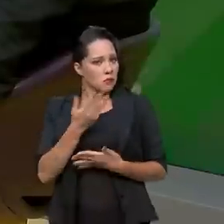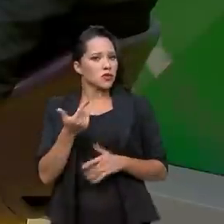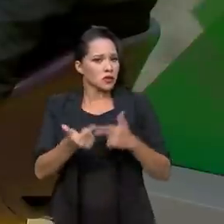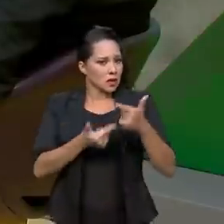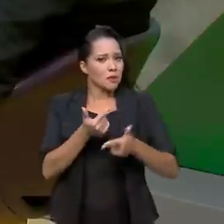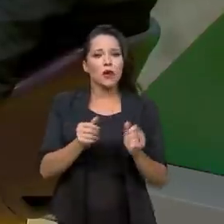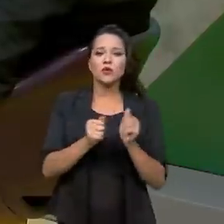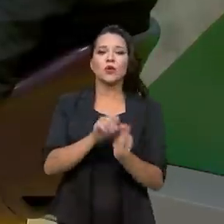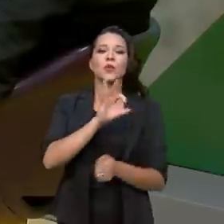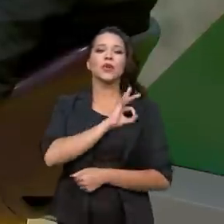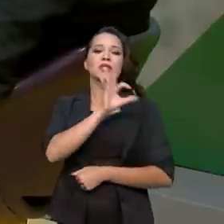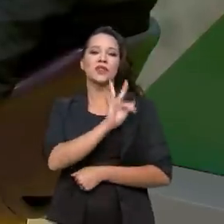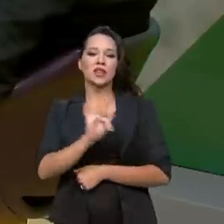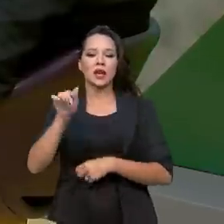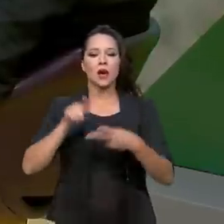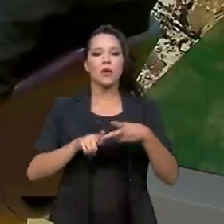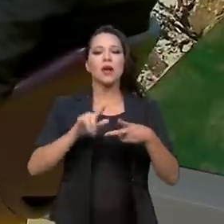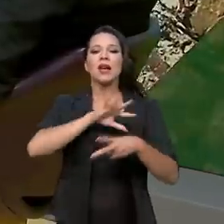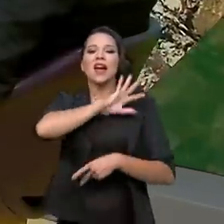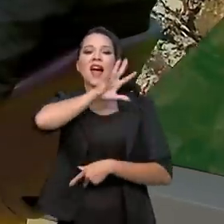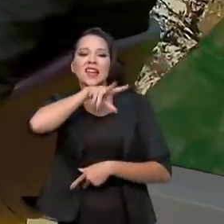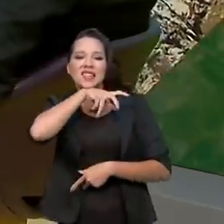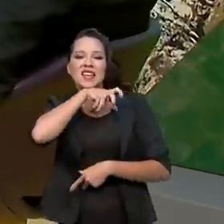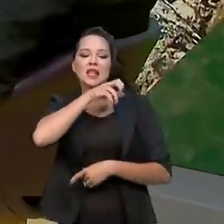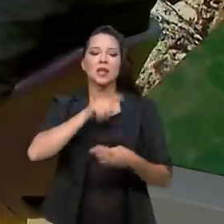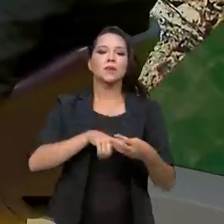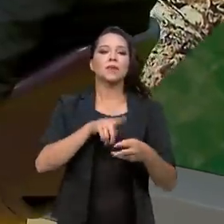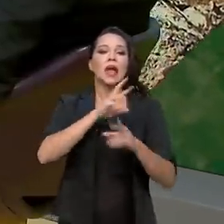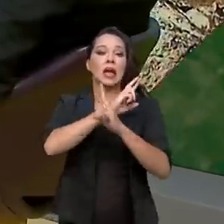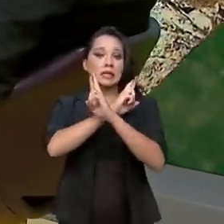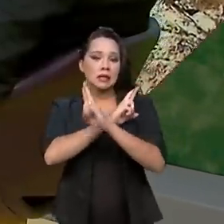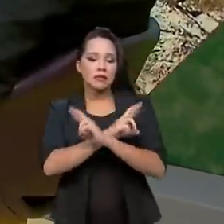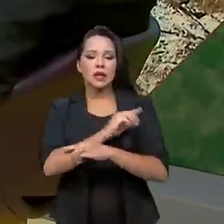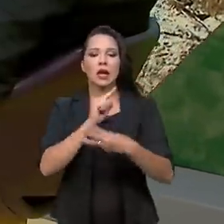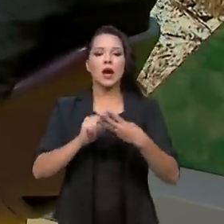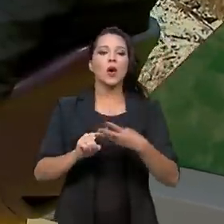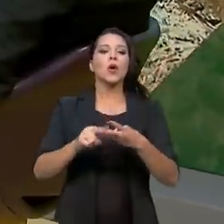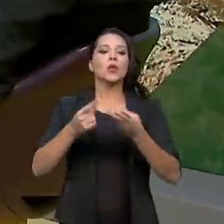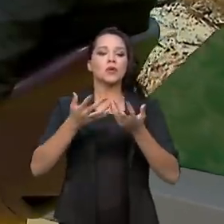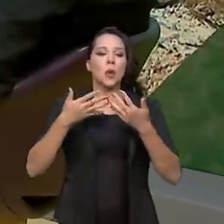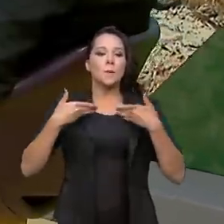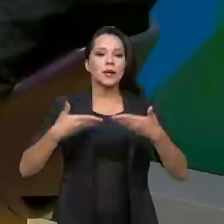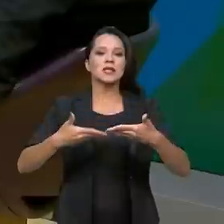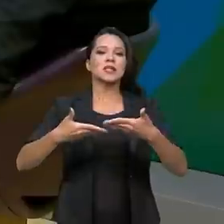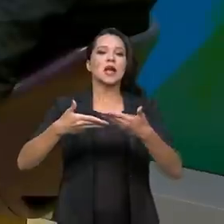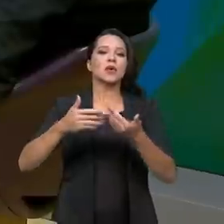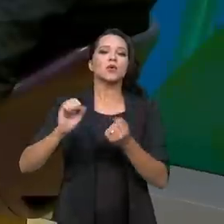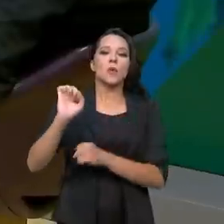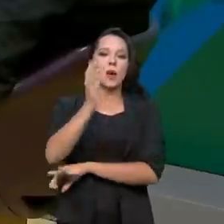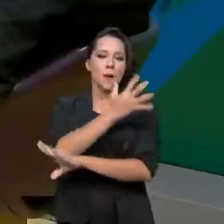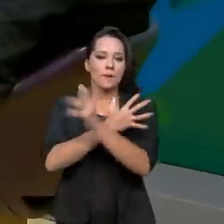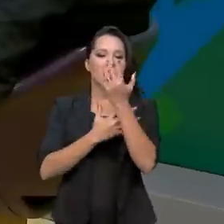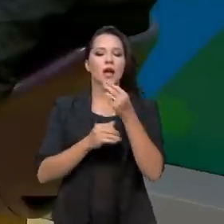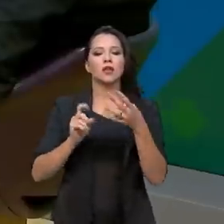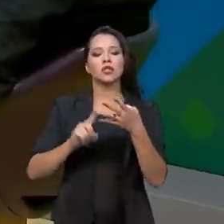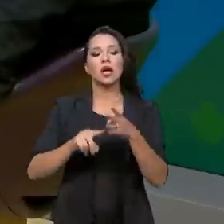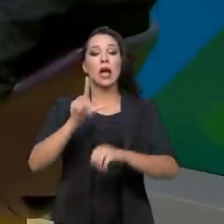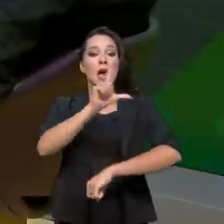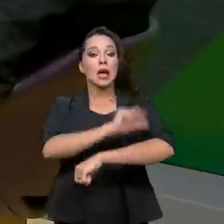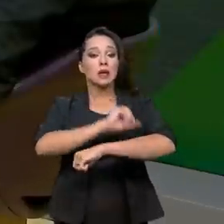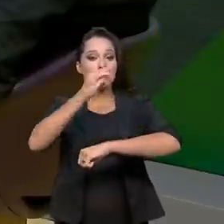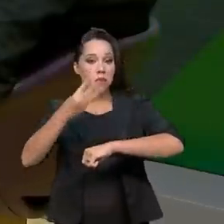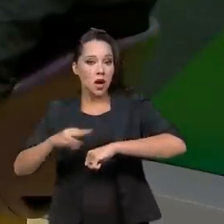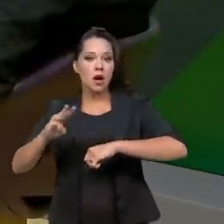com a Polícia Federal, com a Receita Federal, com as agências ambientais do Ministério do Meio Ambiente, IBAMA, ICMBio, a própria Anvisa